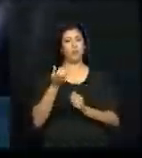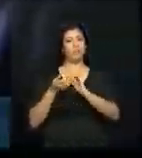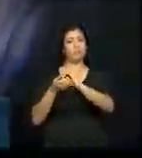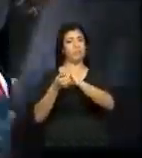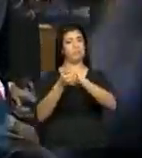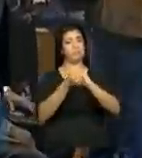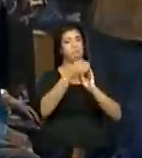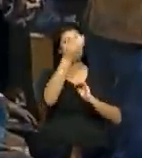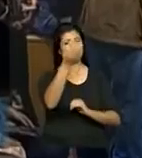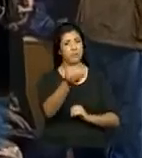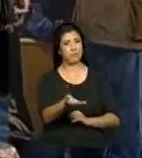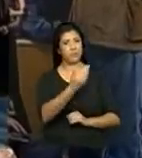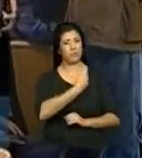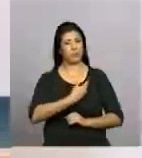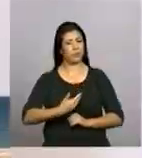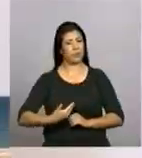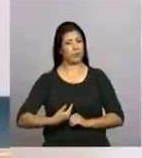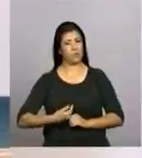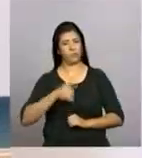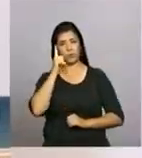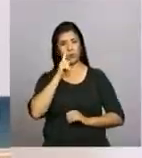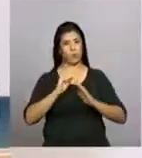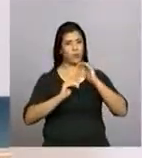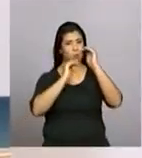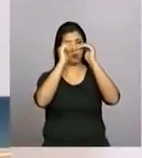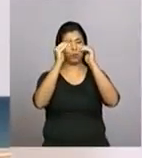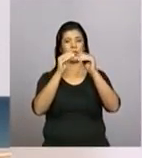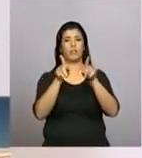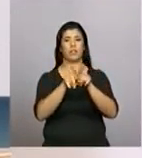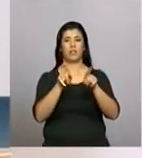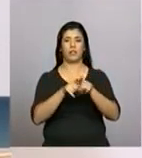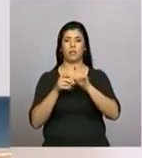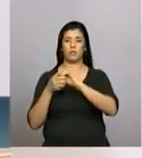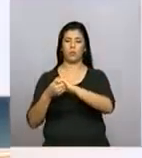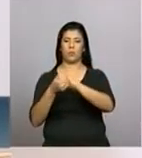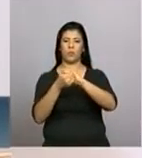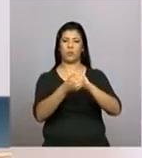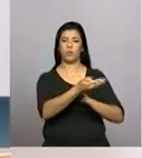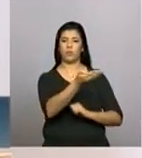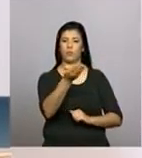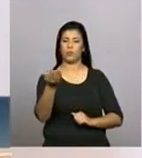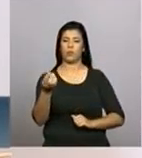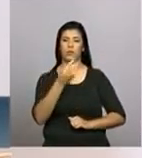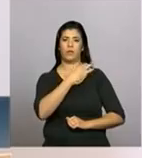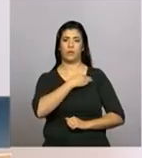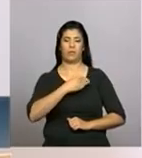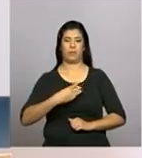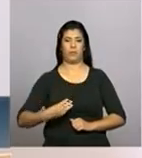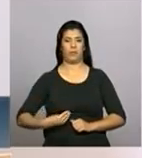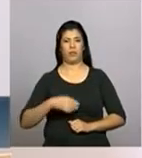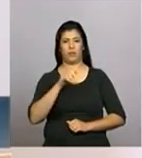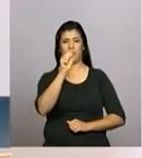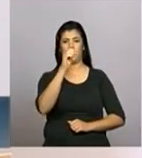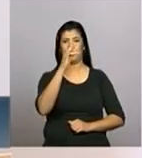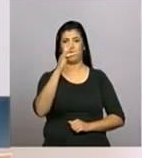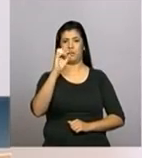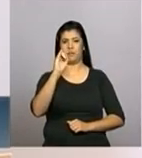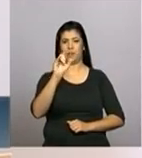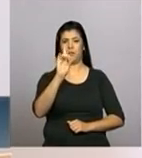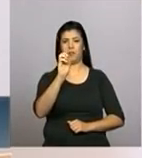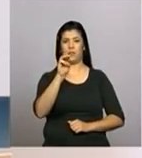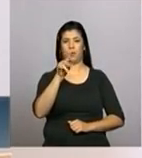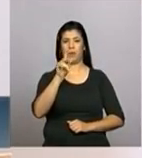saudar, desejar muito sucesso. Quero saudar aqui os ministros a FIF Domingos,